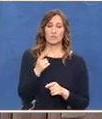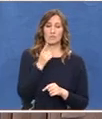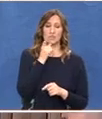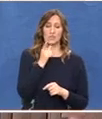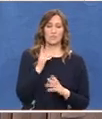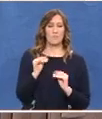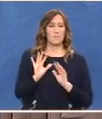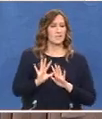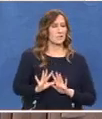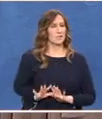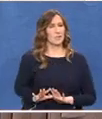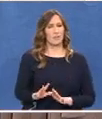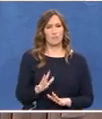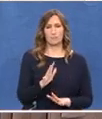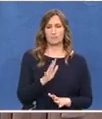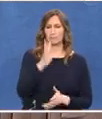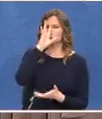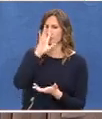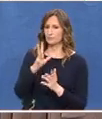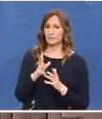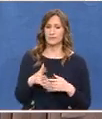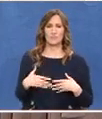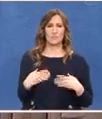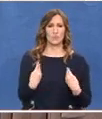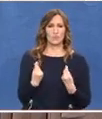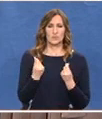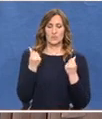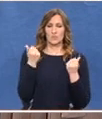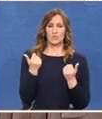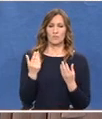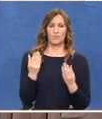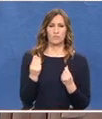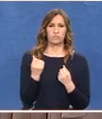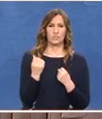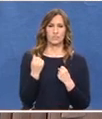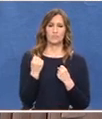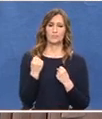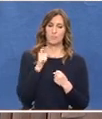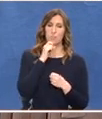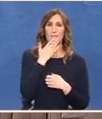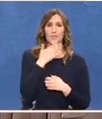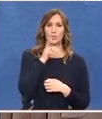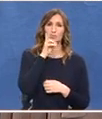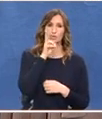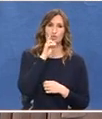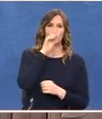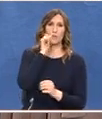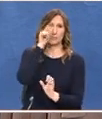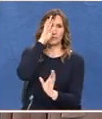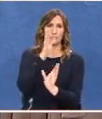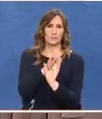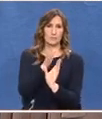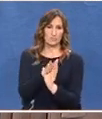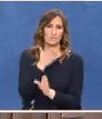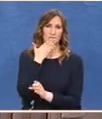sobre grande pressão, um elevado estado emocional muito forte, terá pedido desculpa ao pedopsiquiatra dos